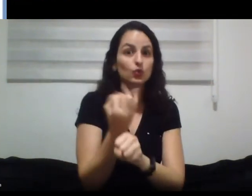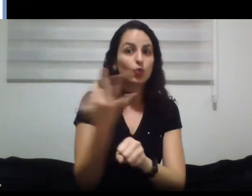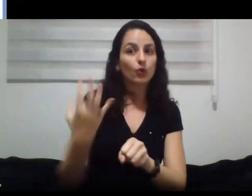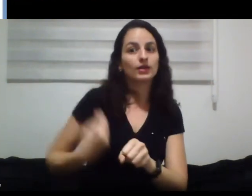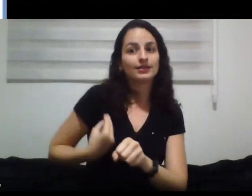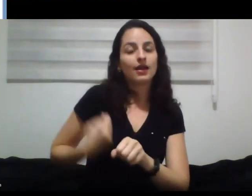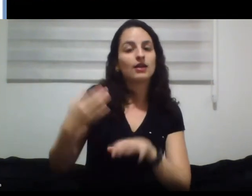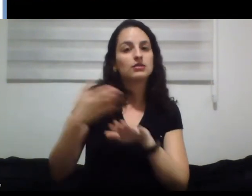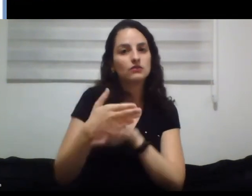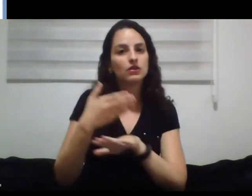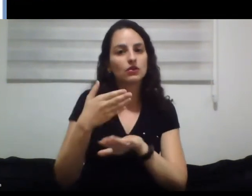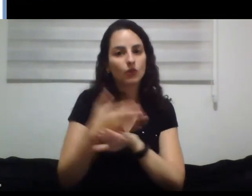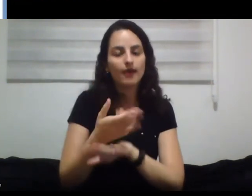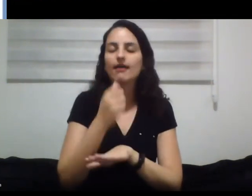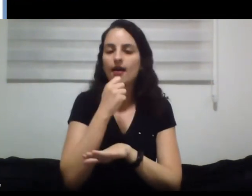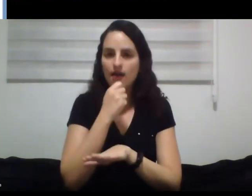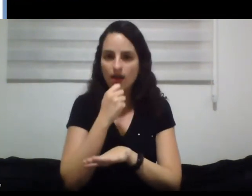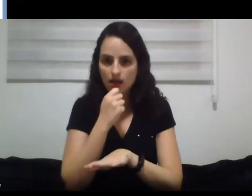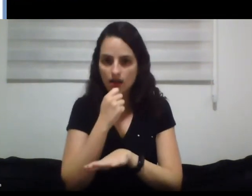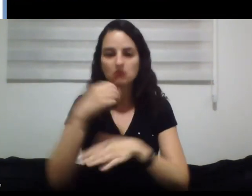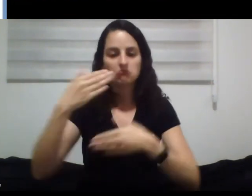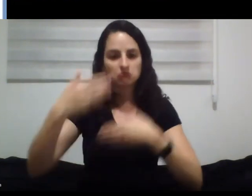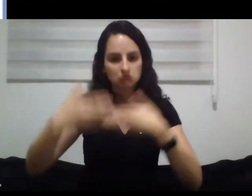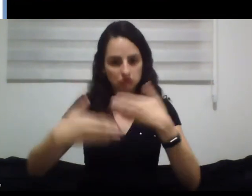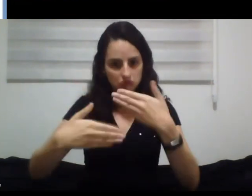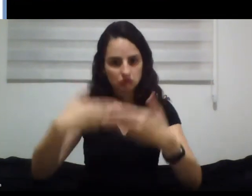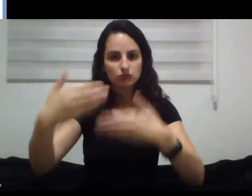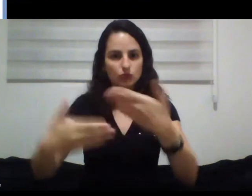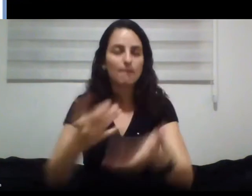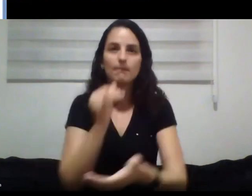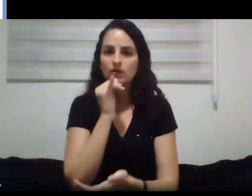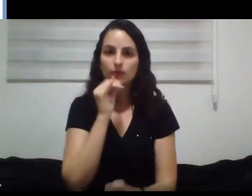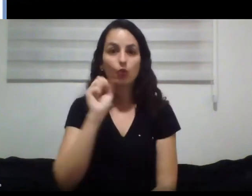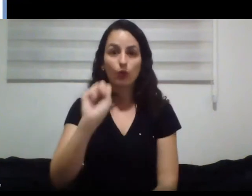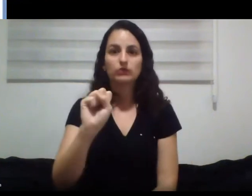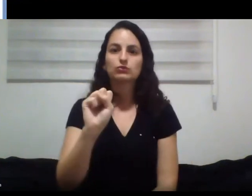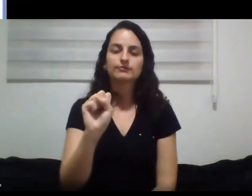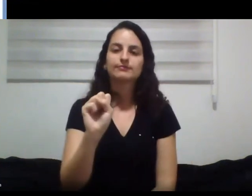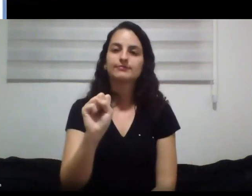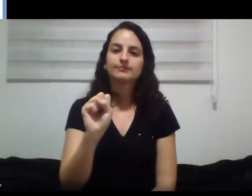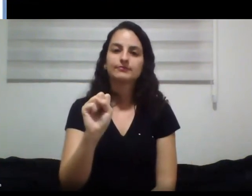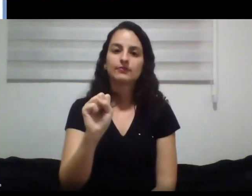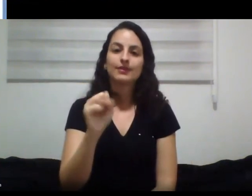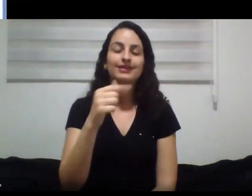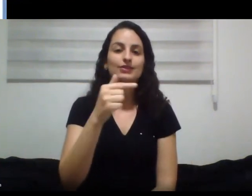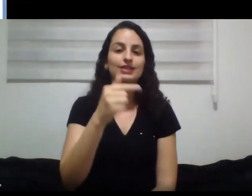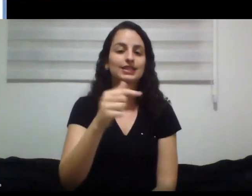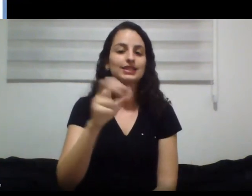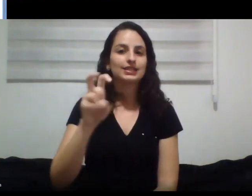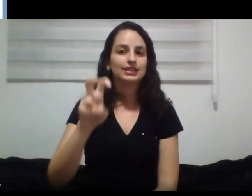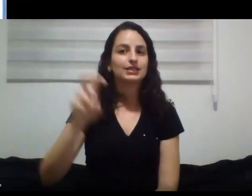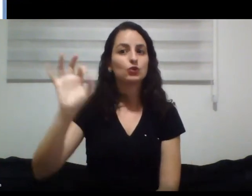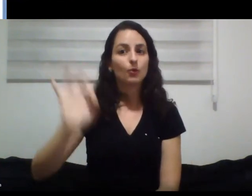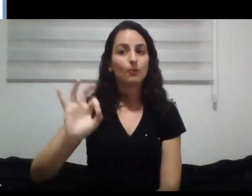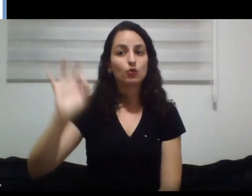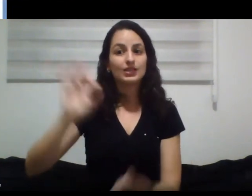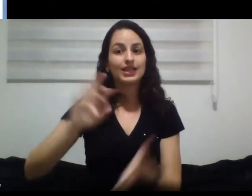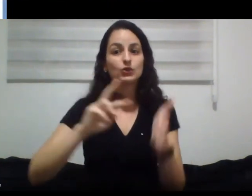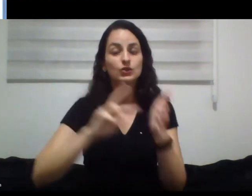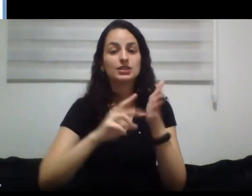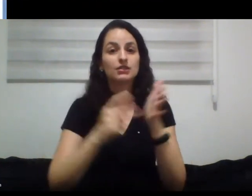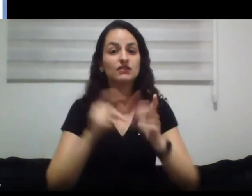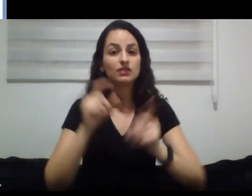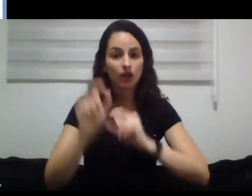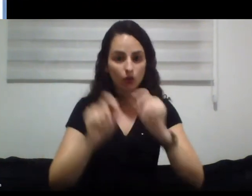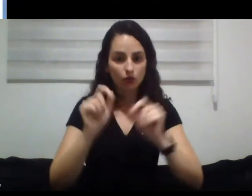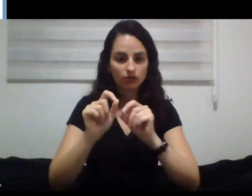aluno pode deixar de entregar dentro daqueles 75%? Entregar significa participar de fato no ambiente virtual. Eu não